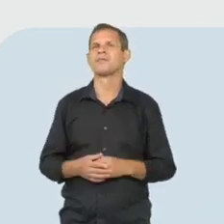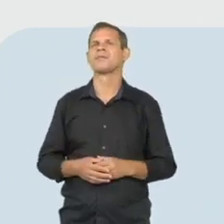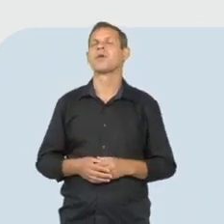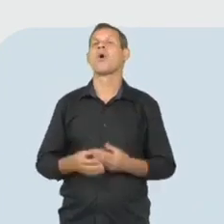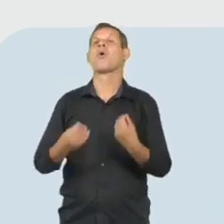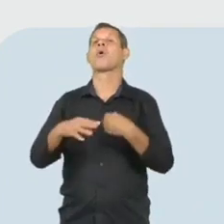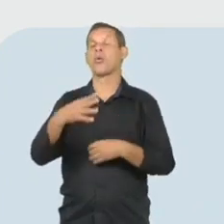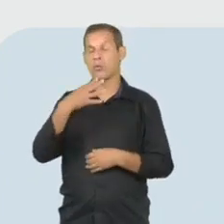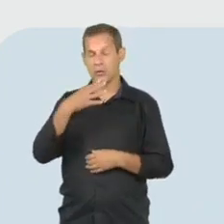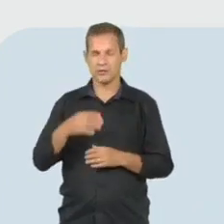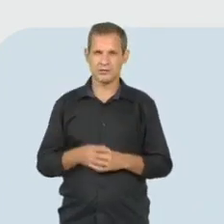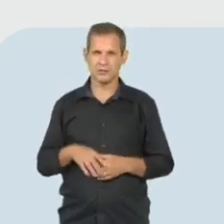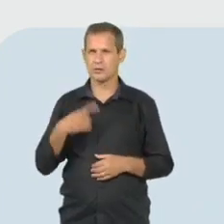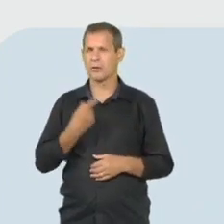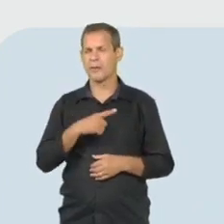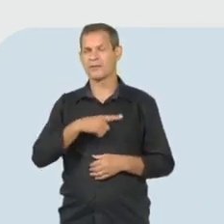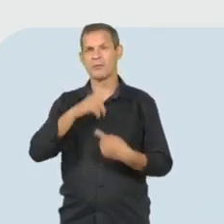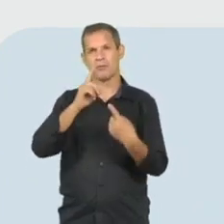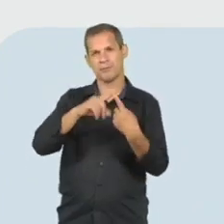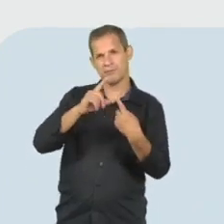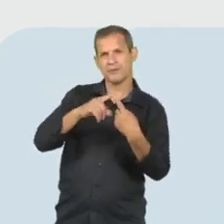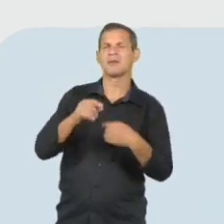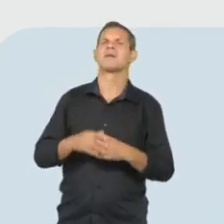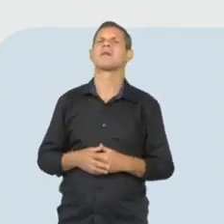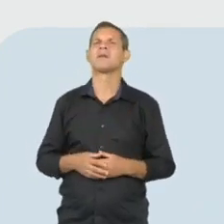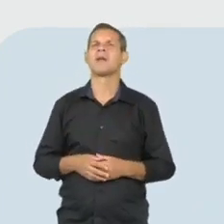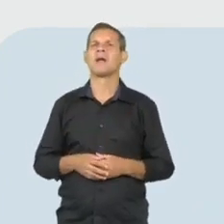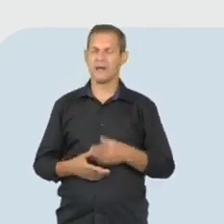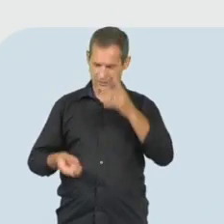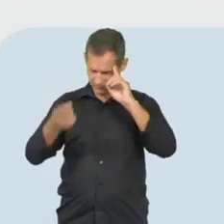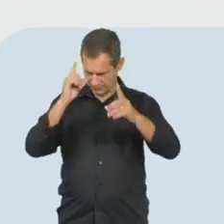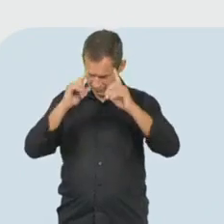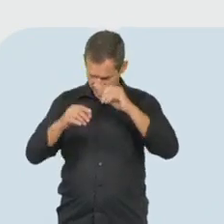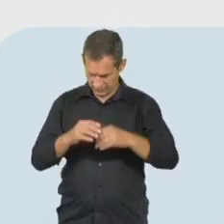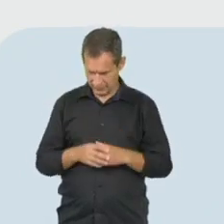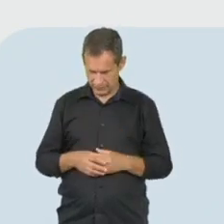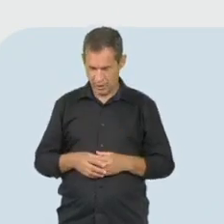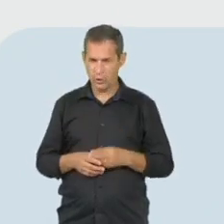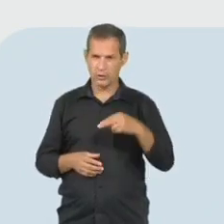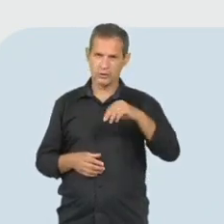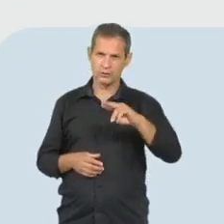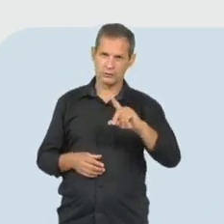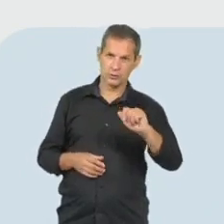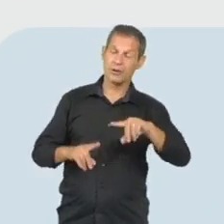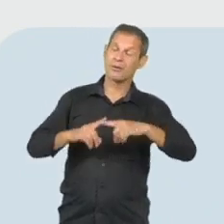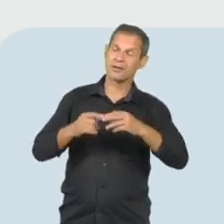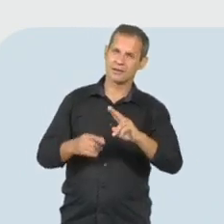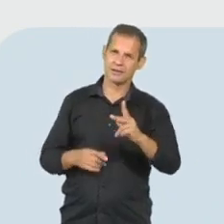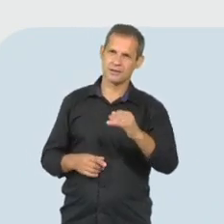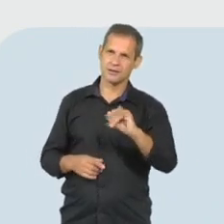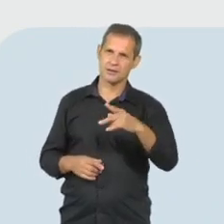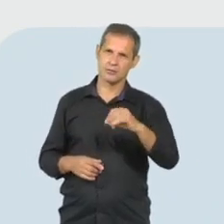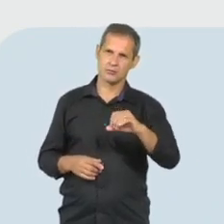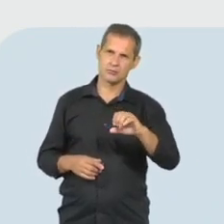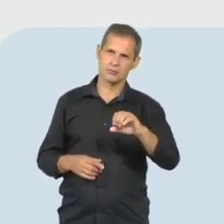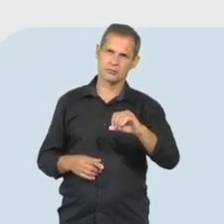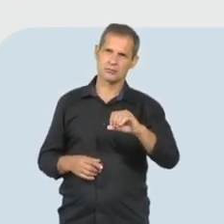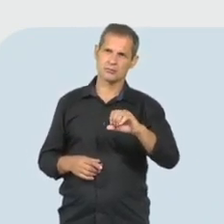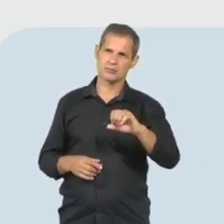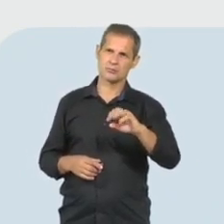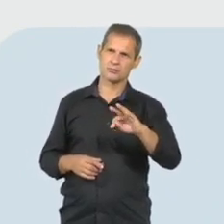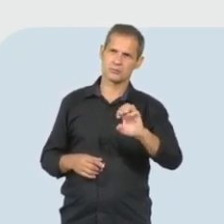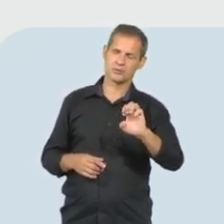como conhecida aqui. Então, nós vamos ter, primeiro, a hipótese nula, O que é essa hipótese nula? Aquela hipótese